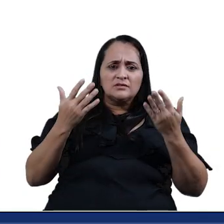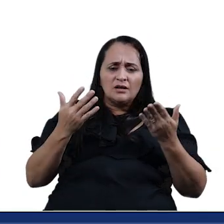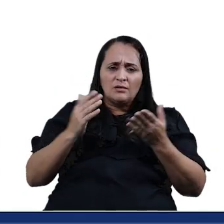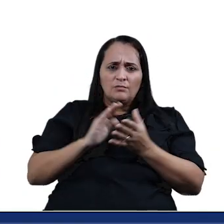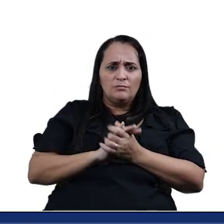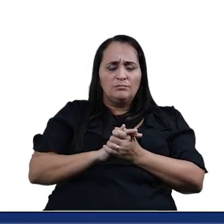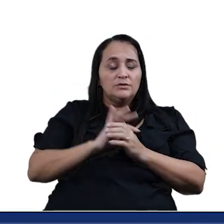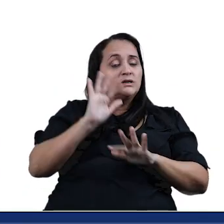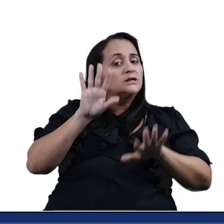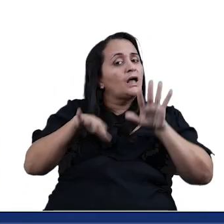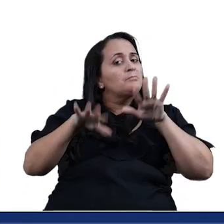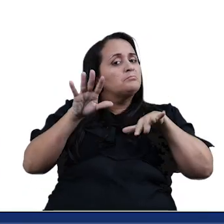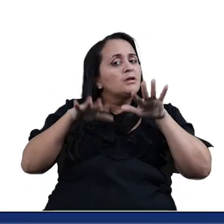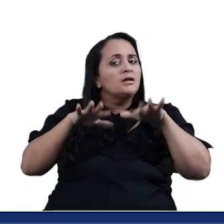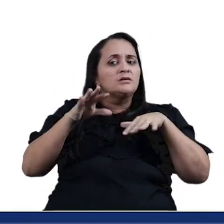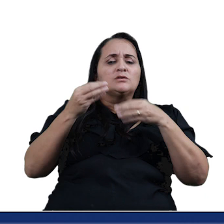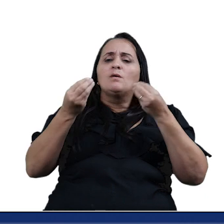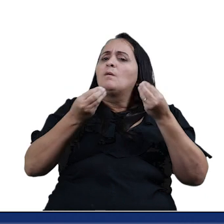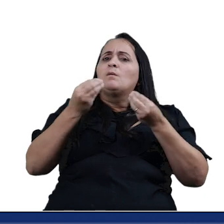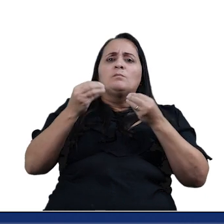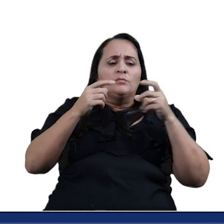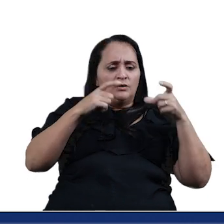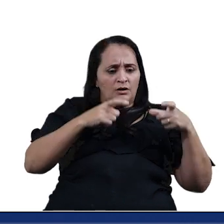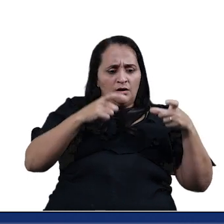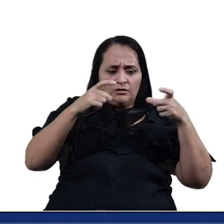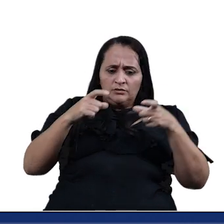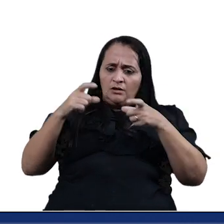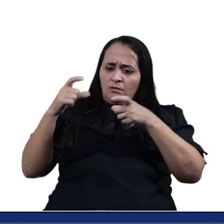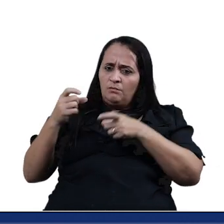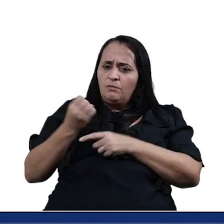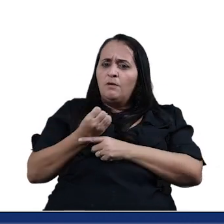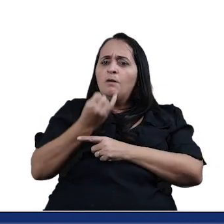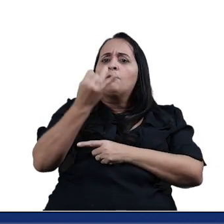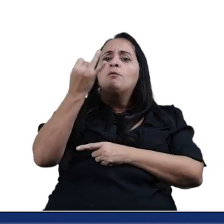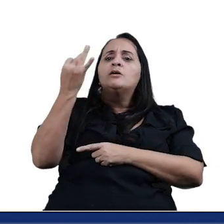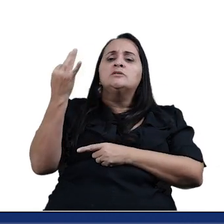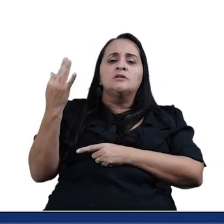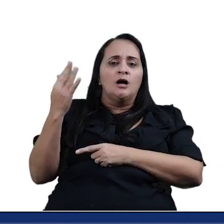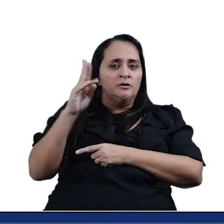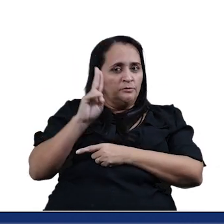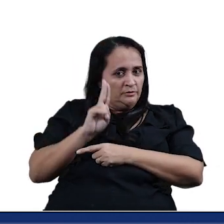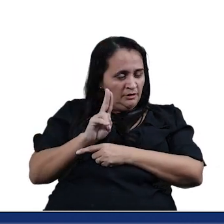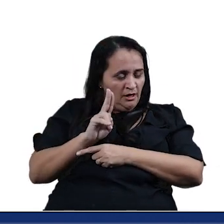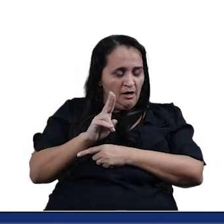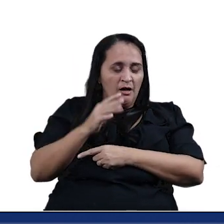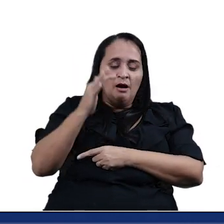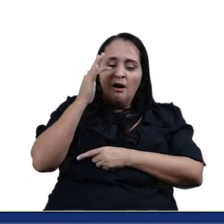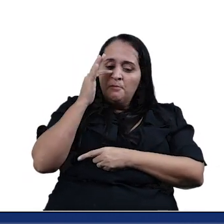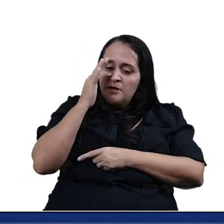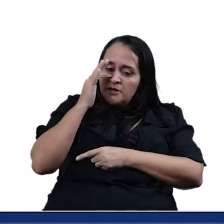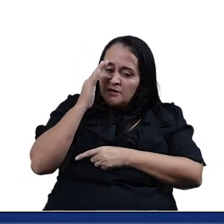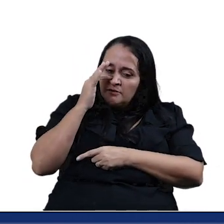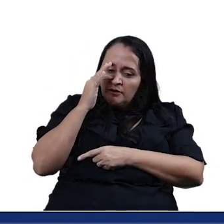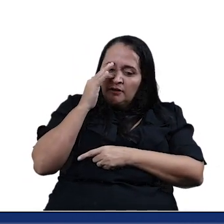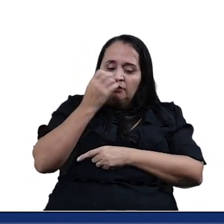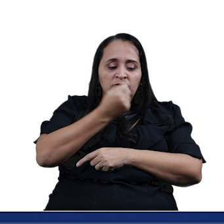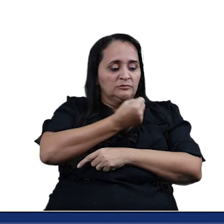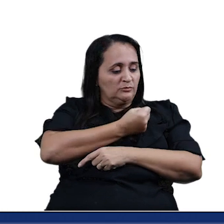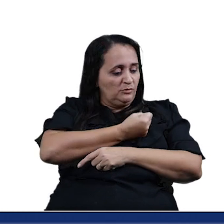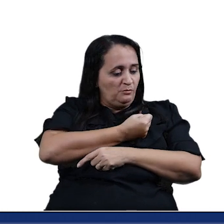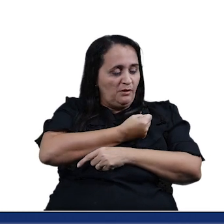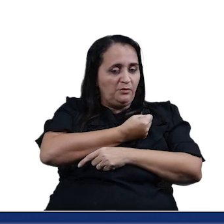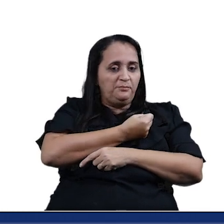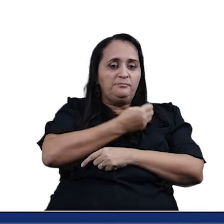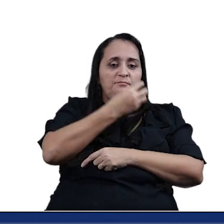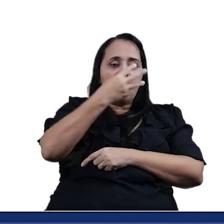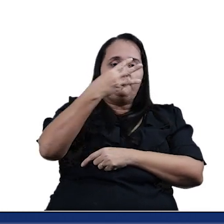algarismo depende da sua posição, onde cada um representa certa quantidade de unidade. Observando o número a seguir,